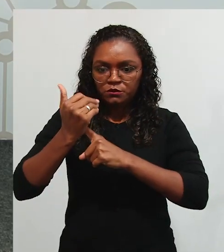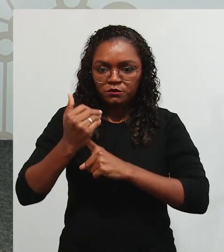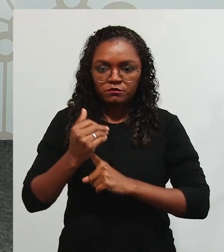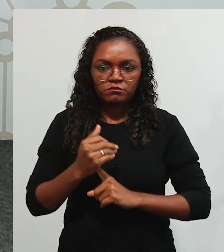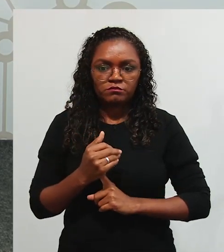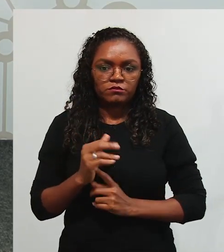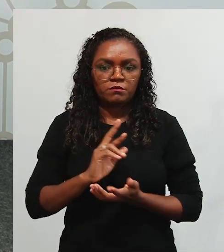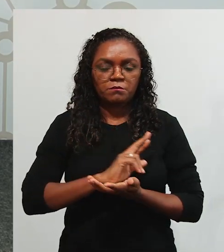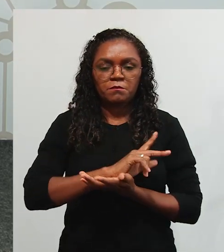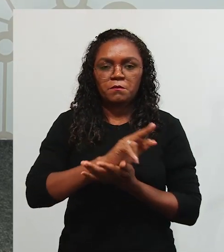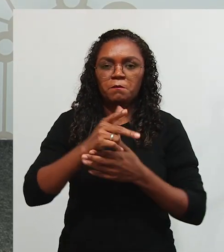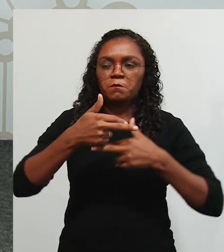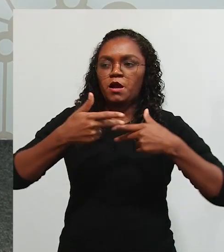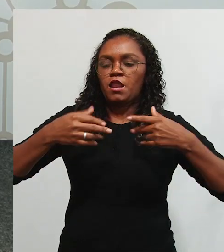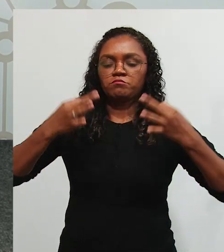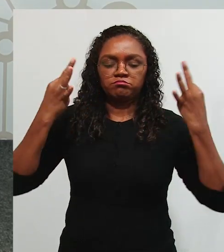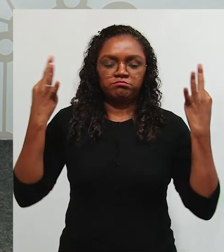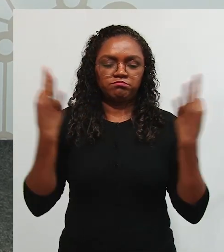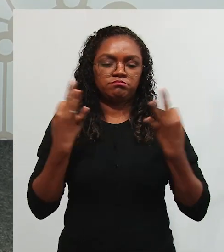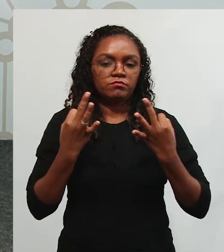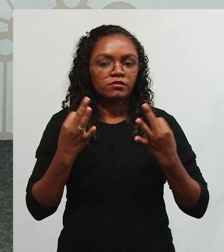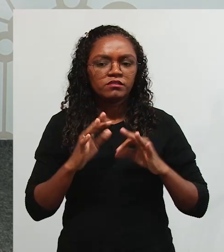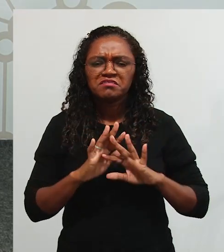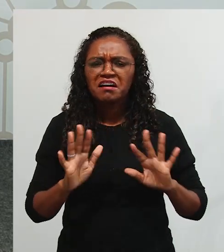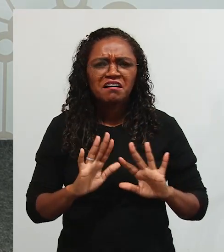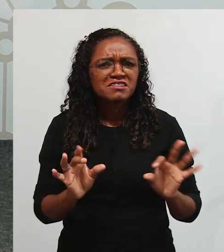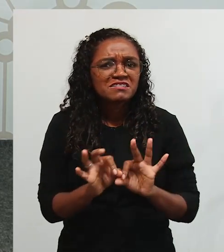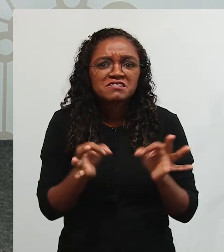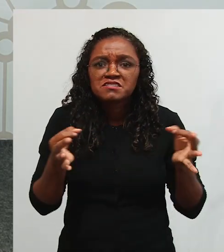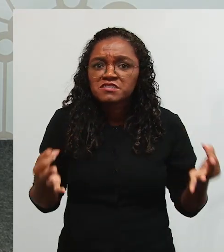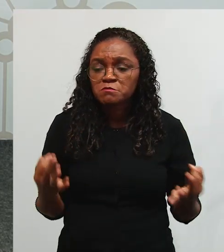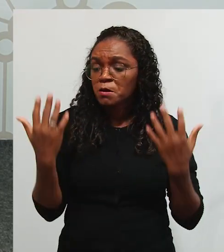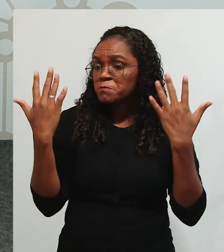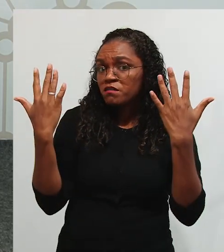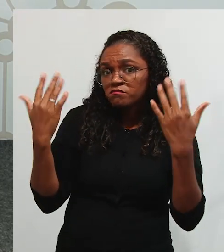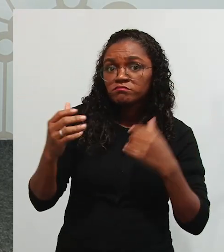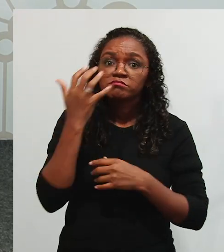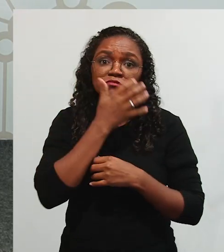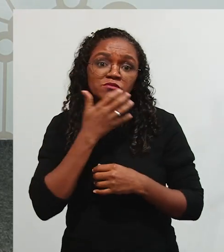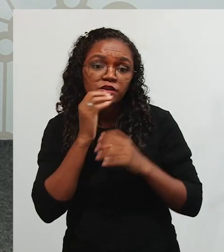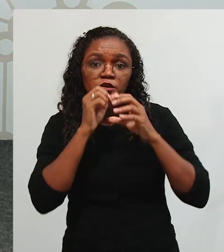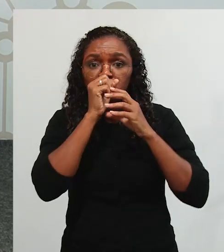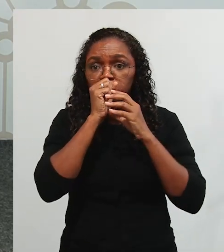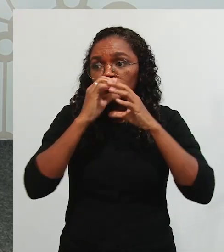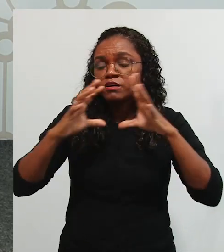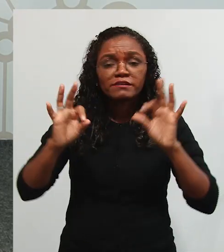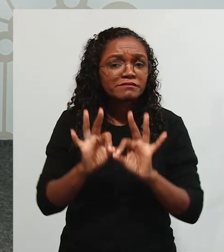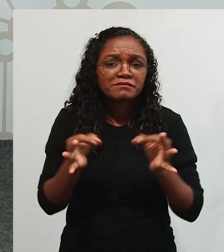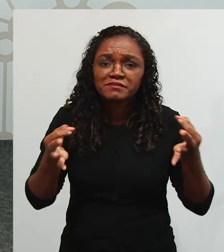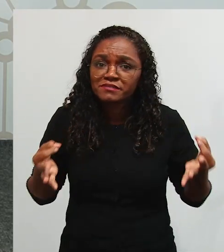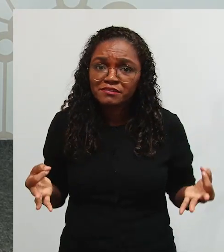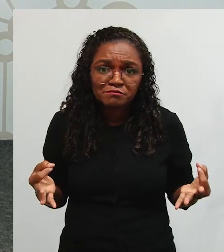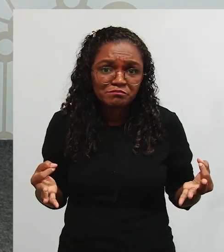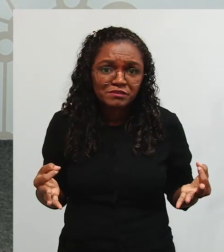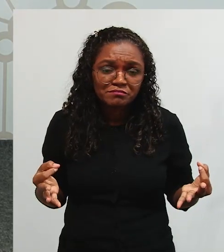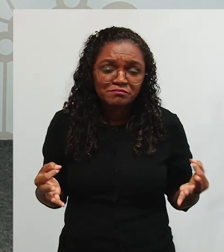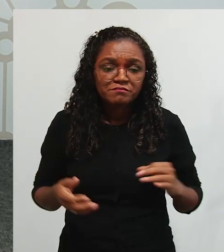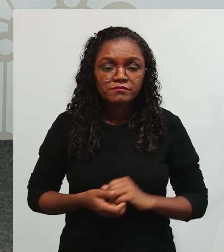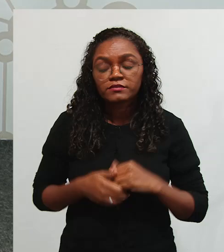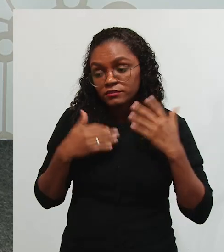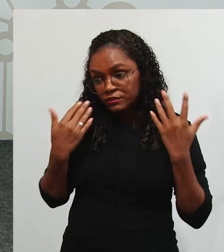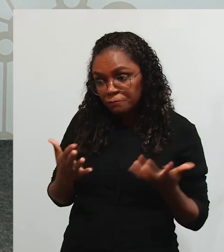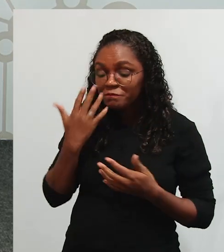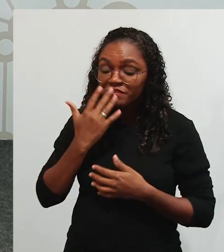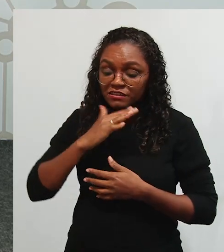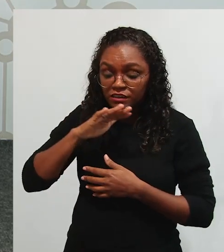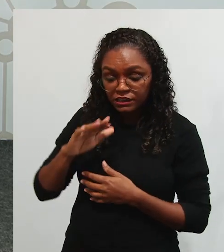hiper, mega, top das galáxias, né? A mão, uma música, o som, um balão. Então... a